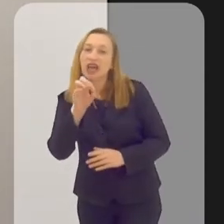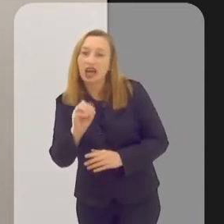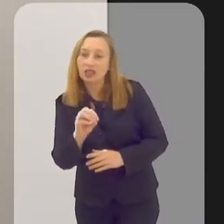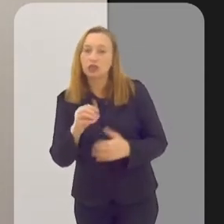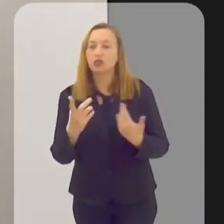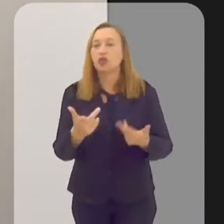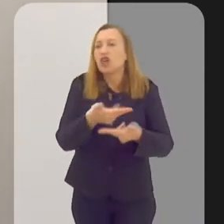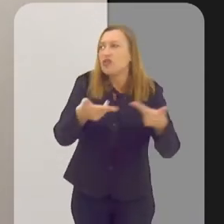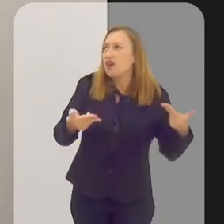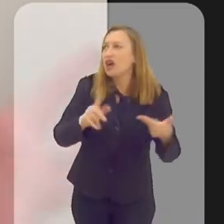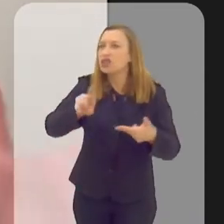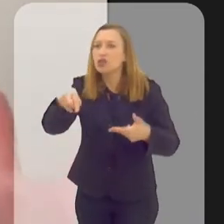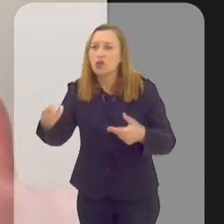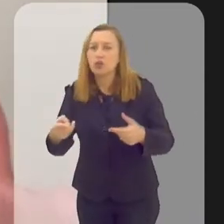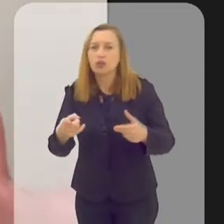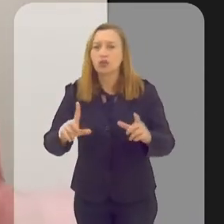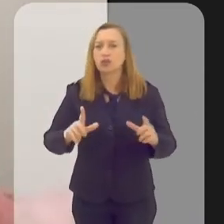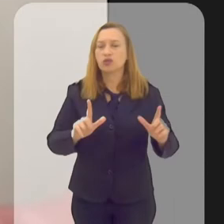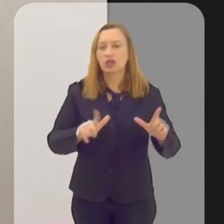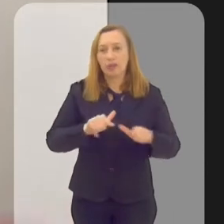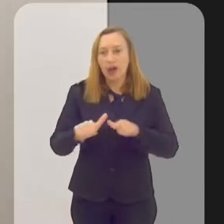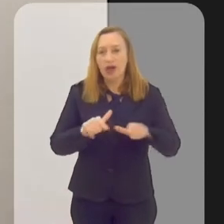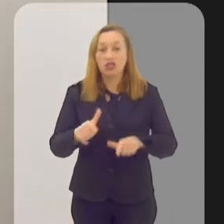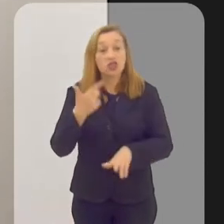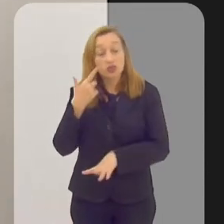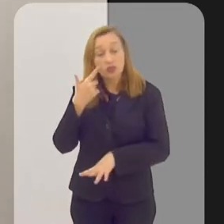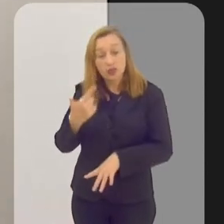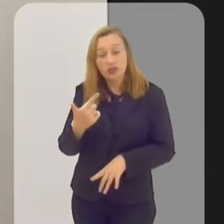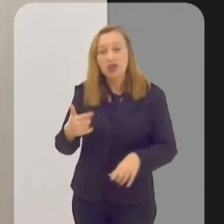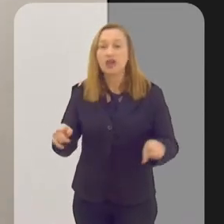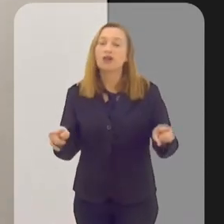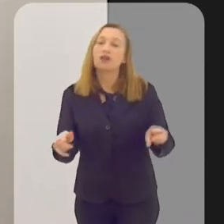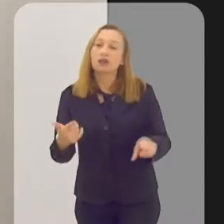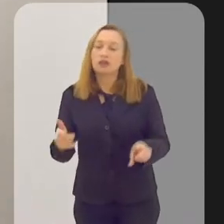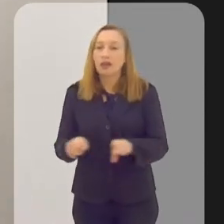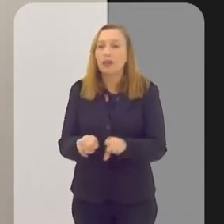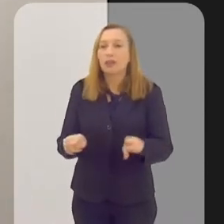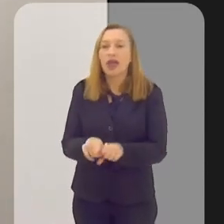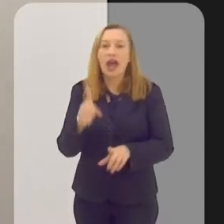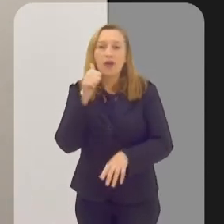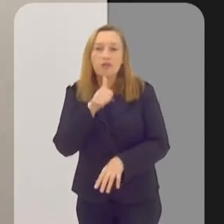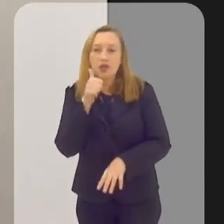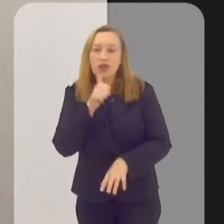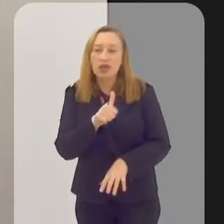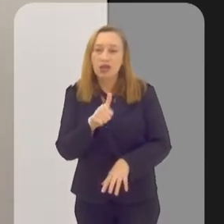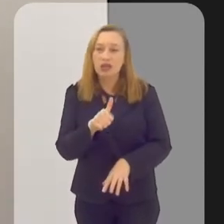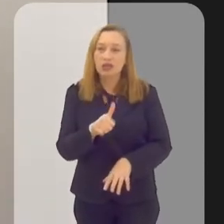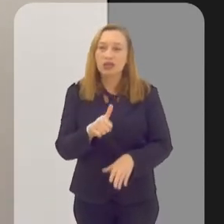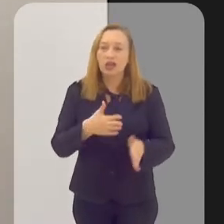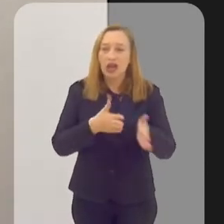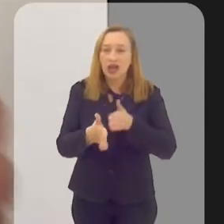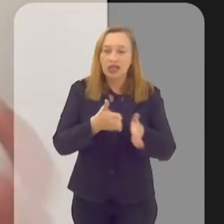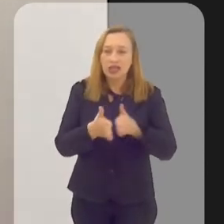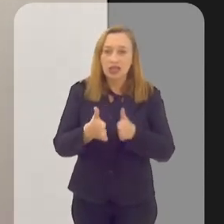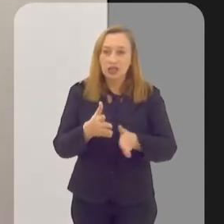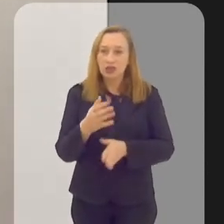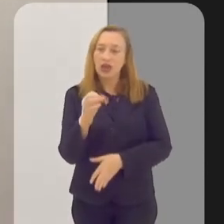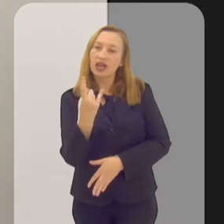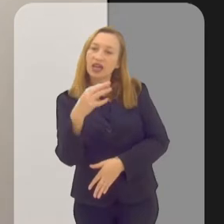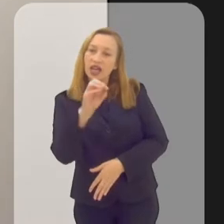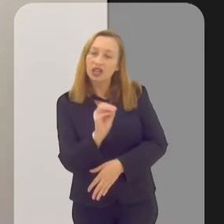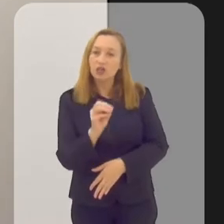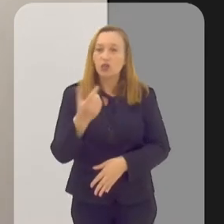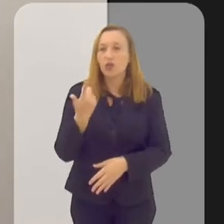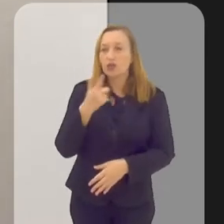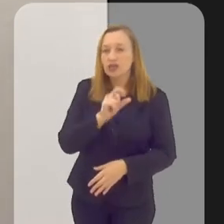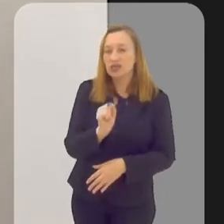artesanato e várias outras ações. E aí a gente conseguiu ver também que a mulher, com muito menos acesso a